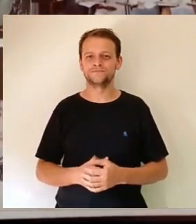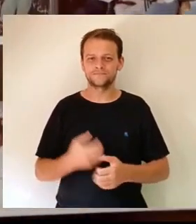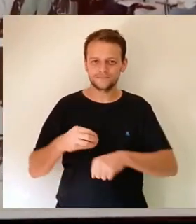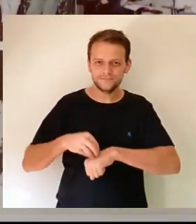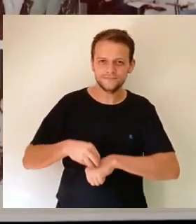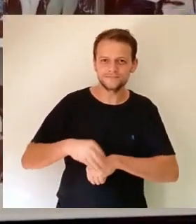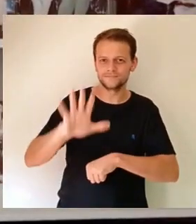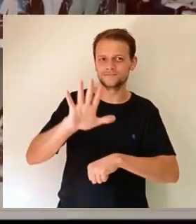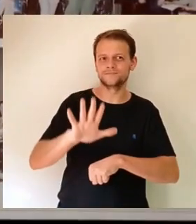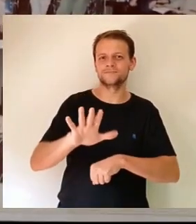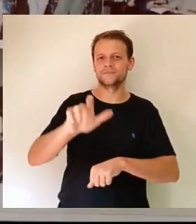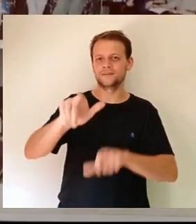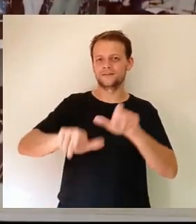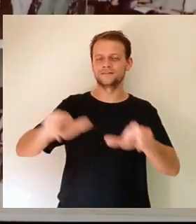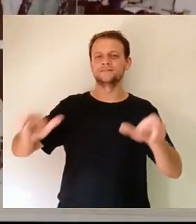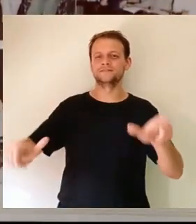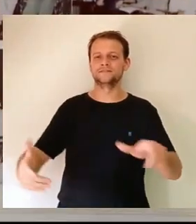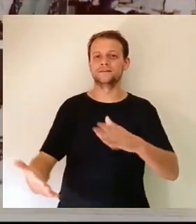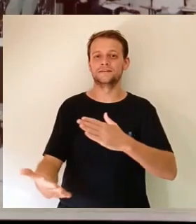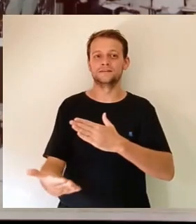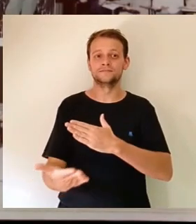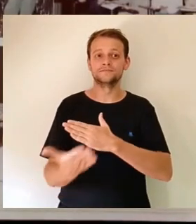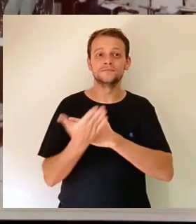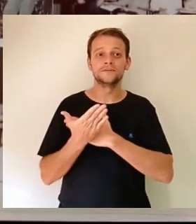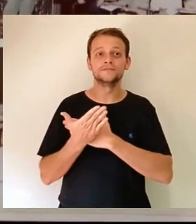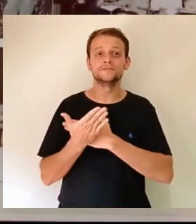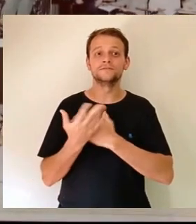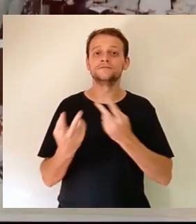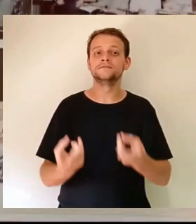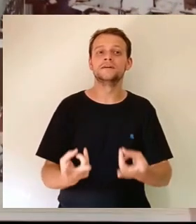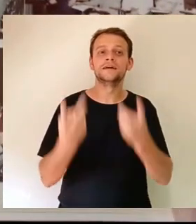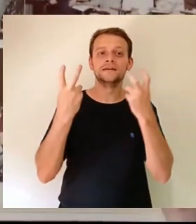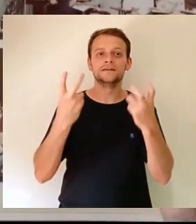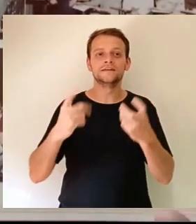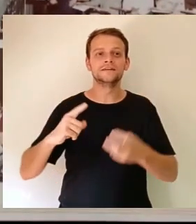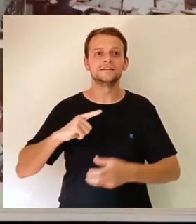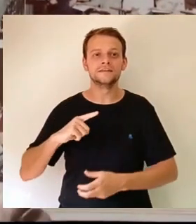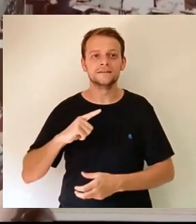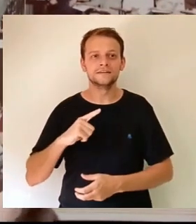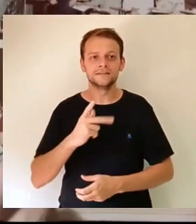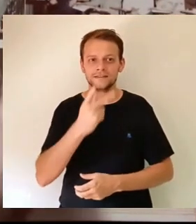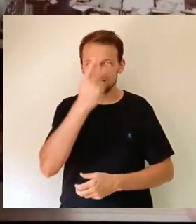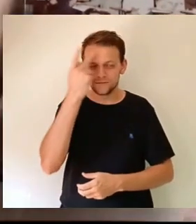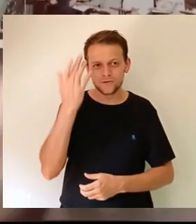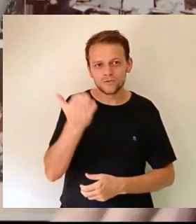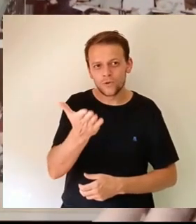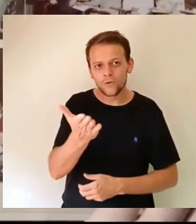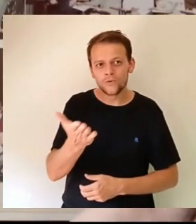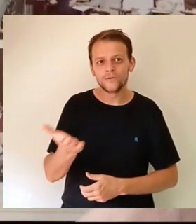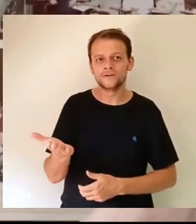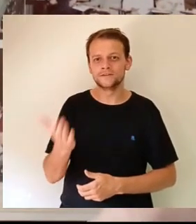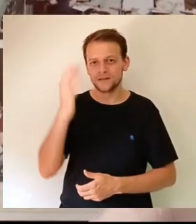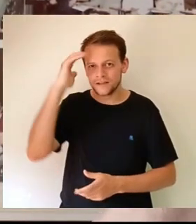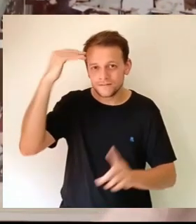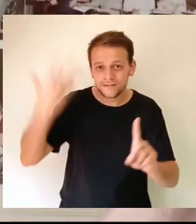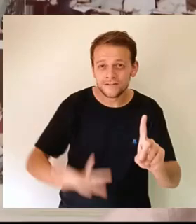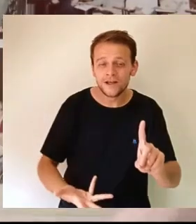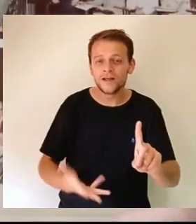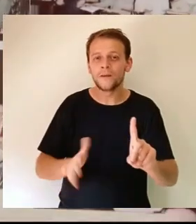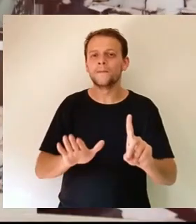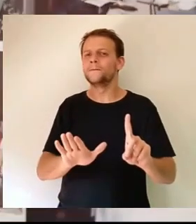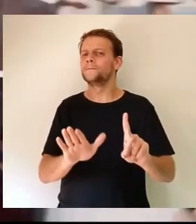eu vou ter que de alguma forma disponibilizar isso para as pessoas me ajudarem a identificar, né? Algumas pessoas estão